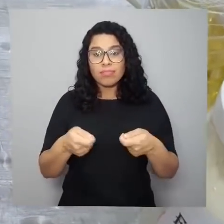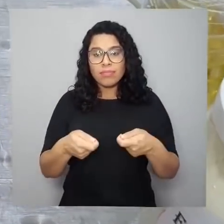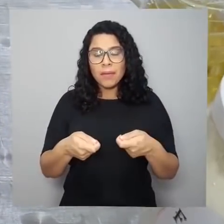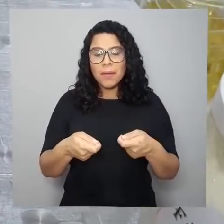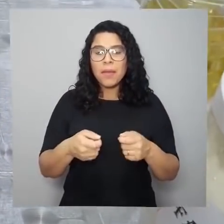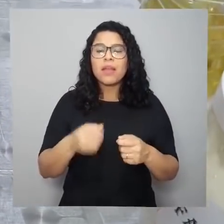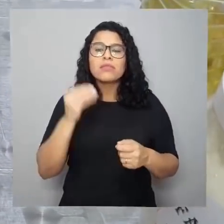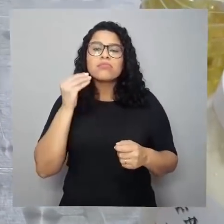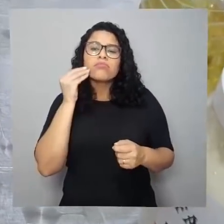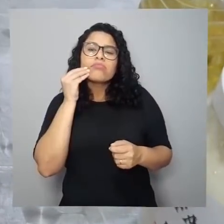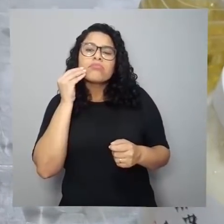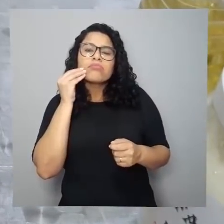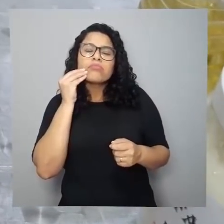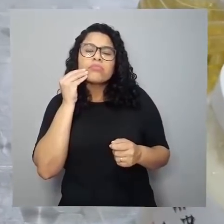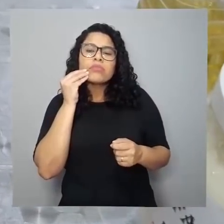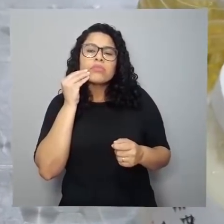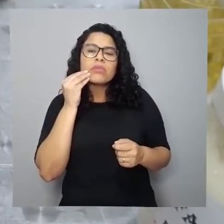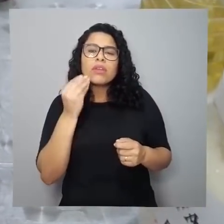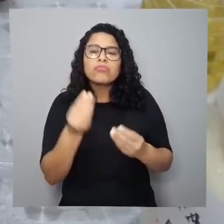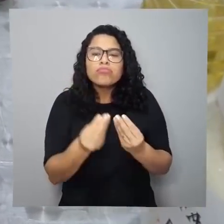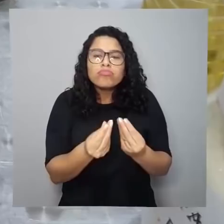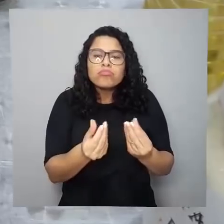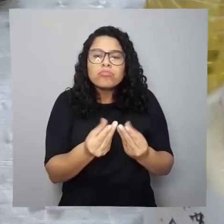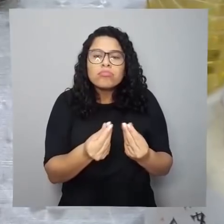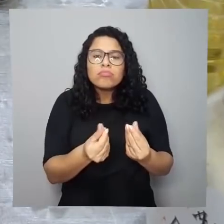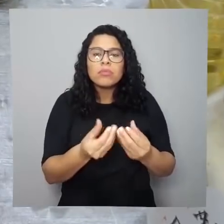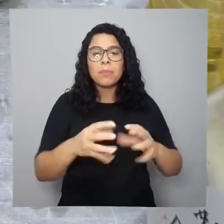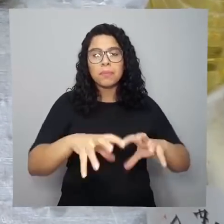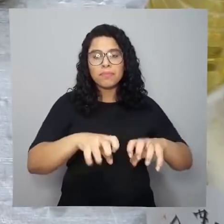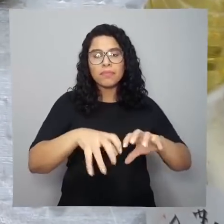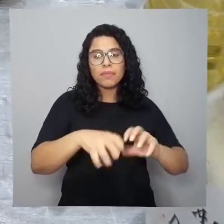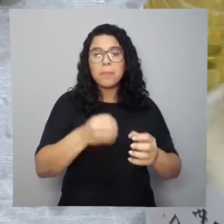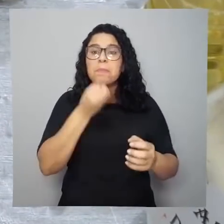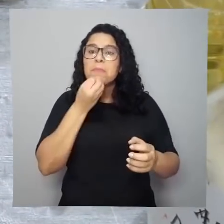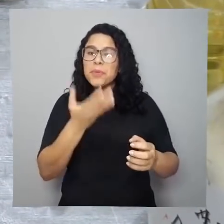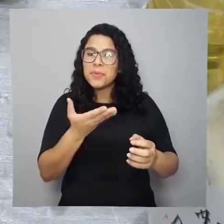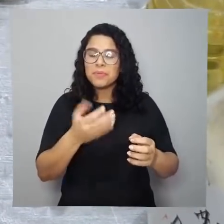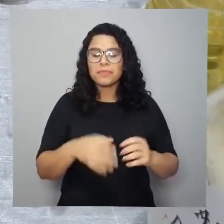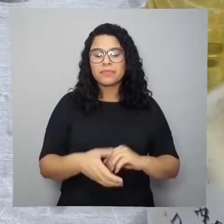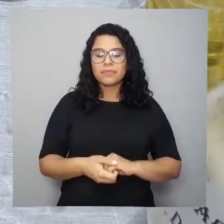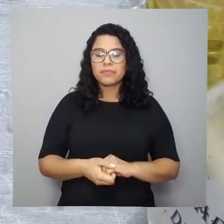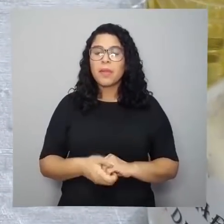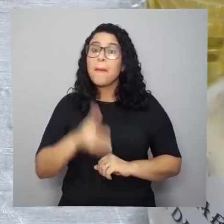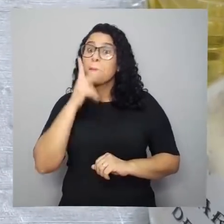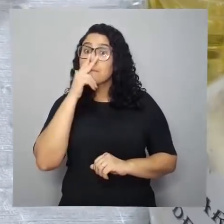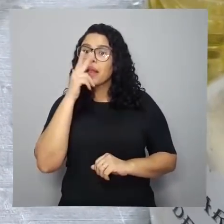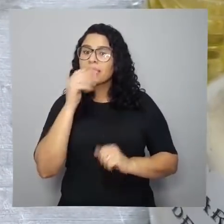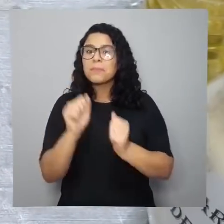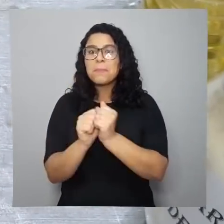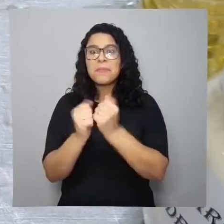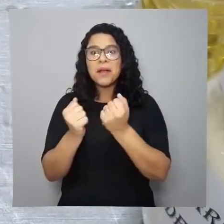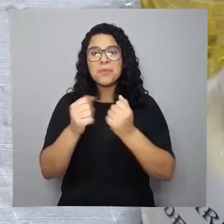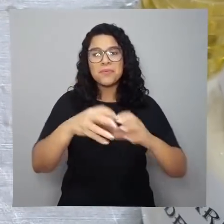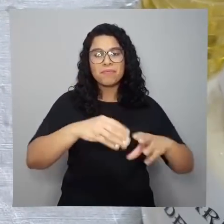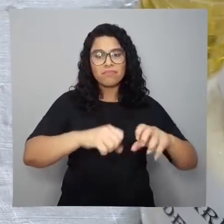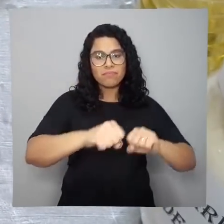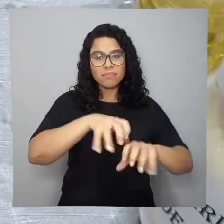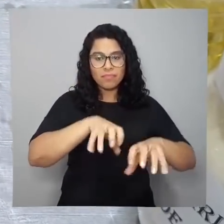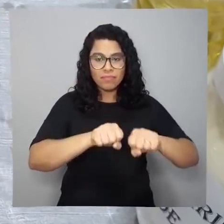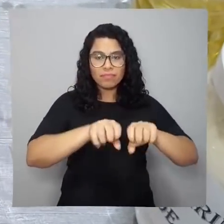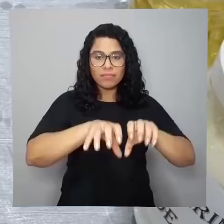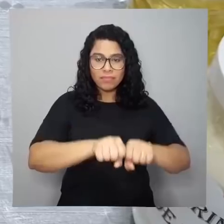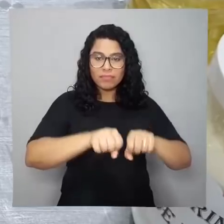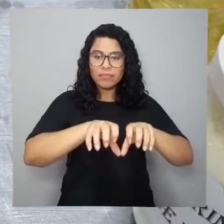começar a sentir o ponto e ver se já tá bom. Então, olha, parece uma massa de pão, tá bom? Então, ó, vocês vão